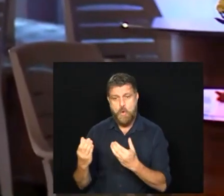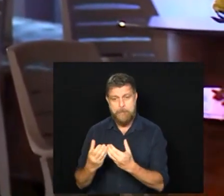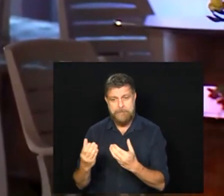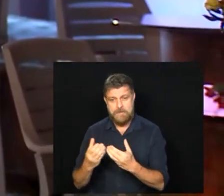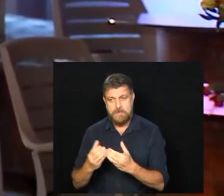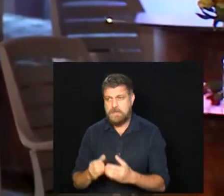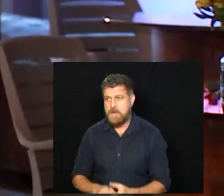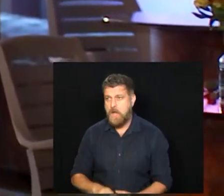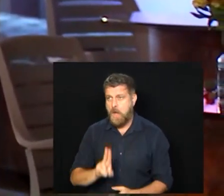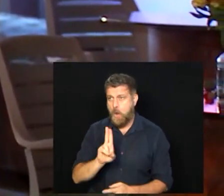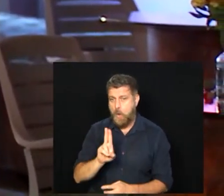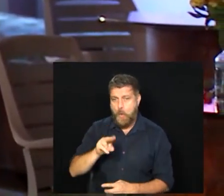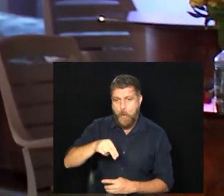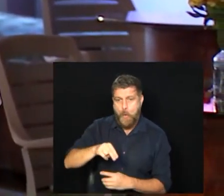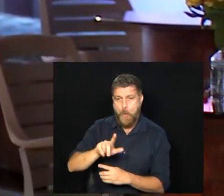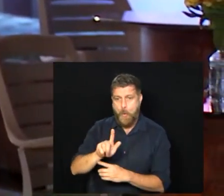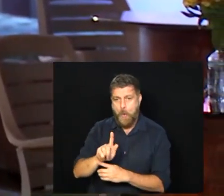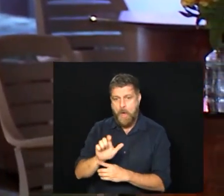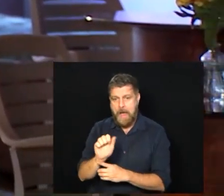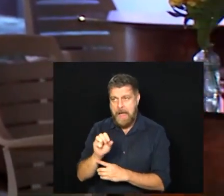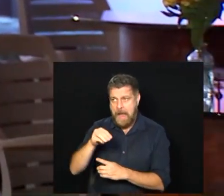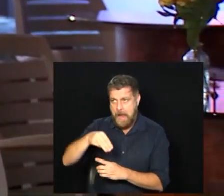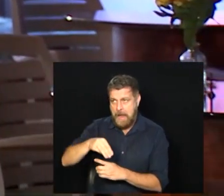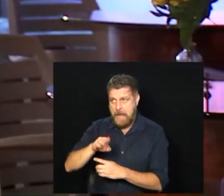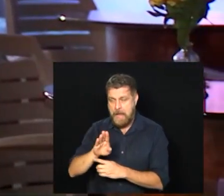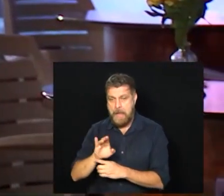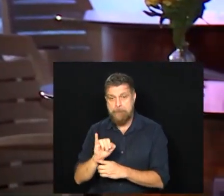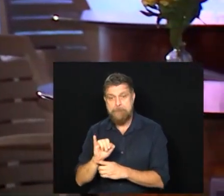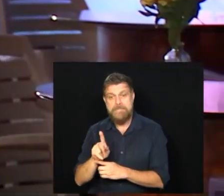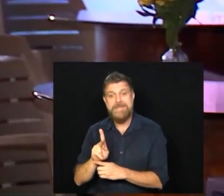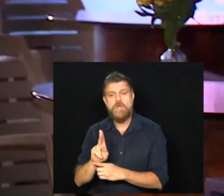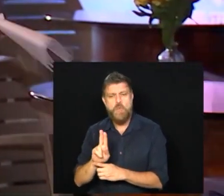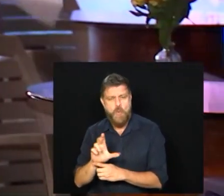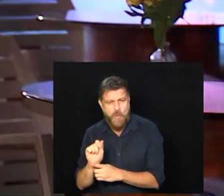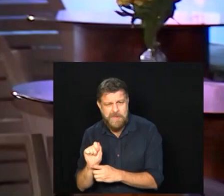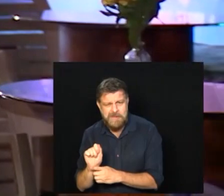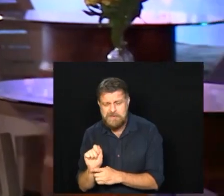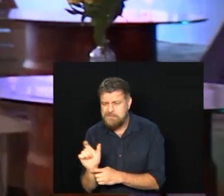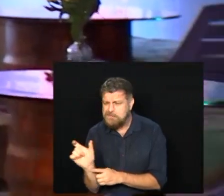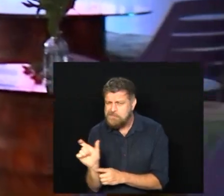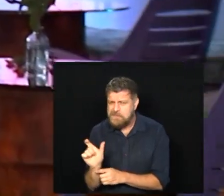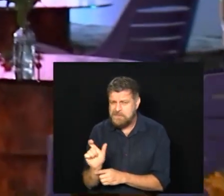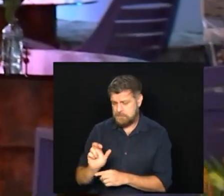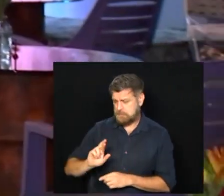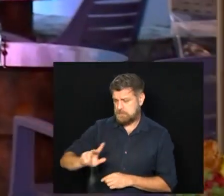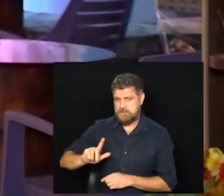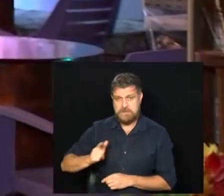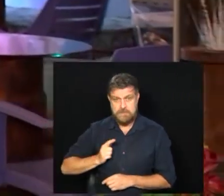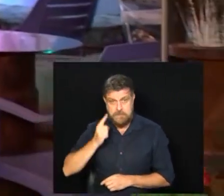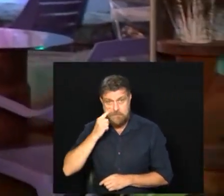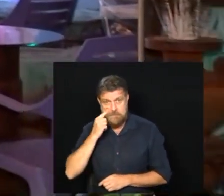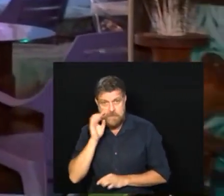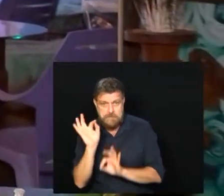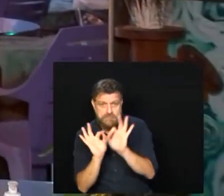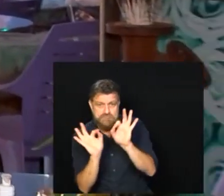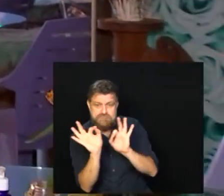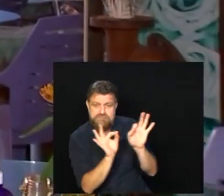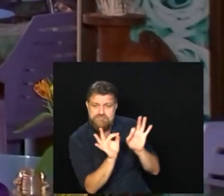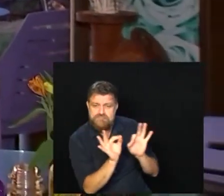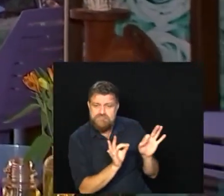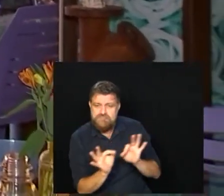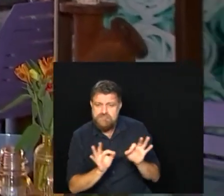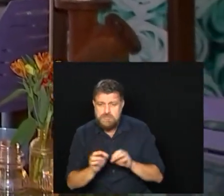um Gambicula. Tem muita coisa diferente aqui, já dá para perceber, inclusive, pela própria decoração, inspirado em